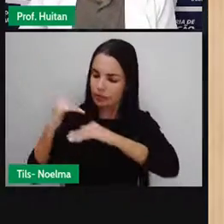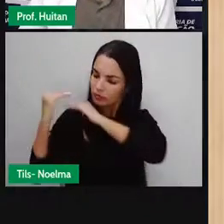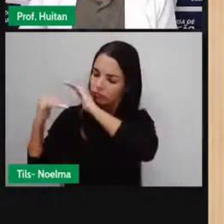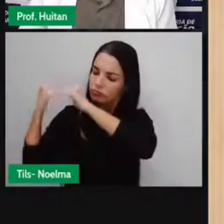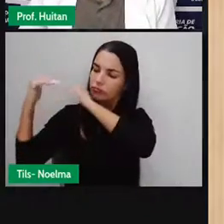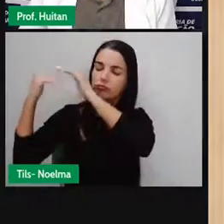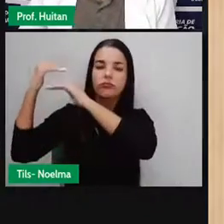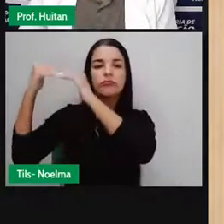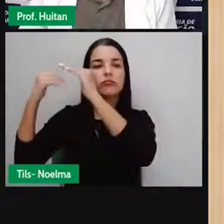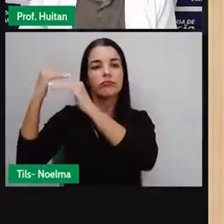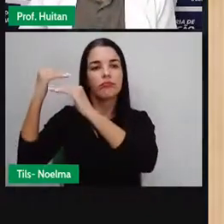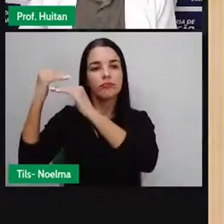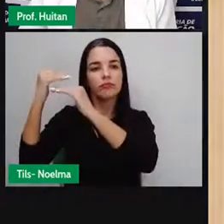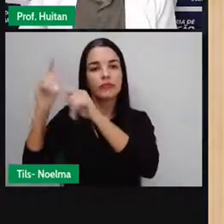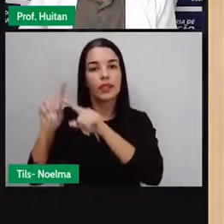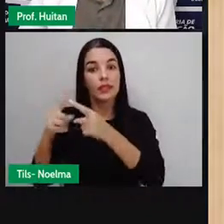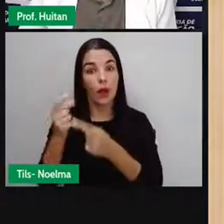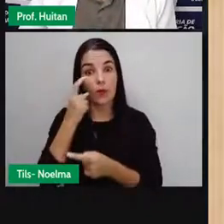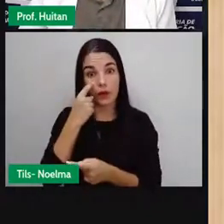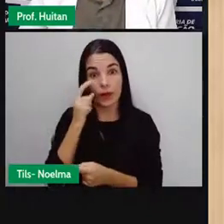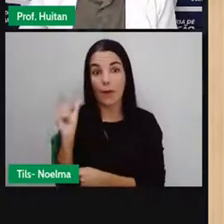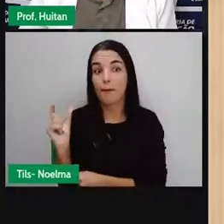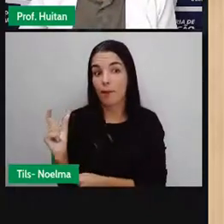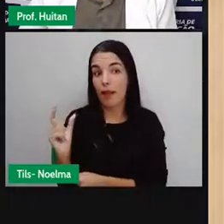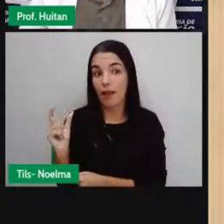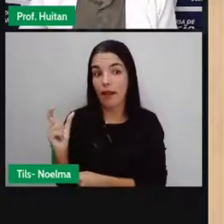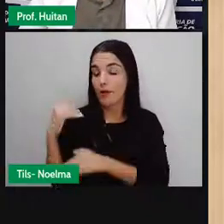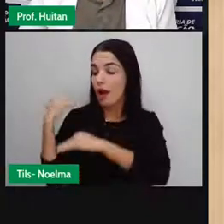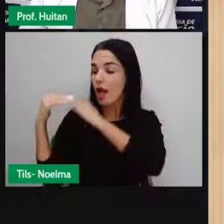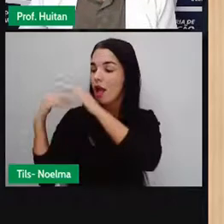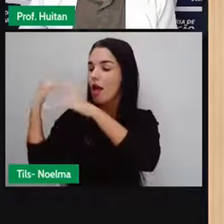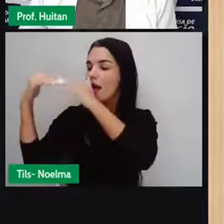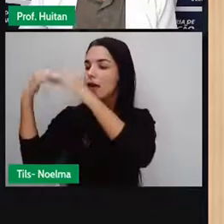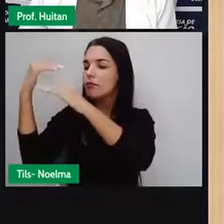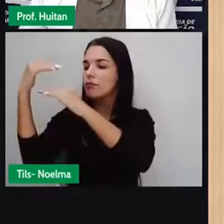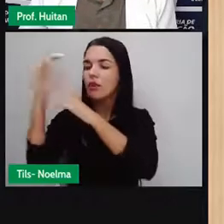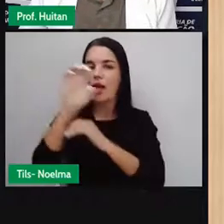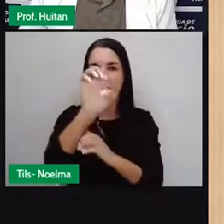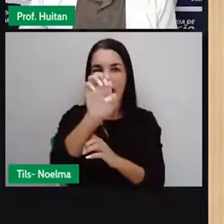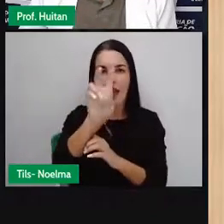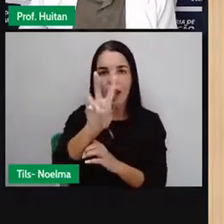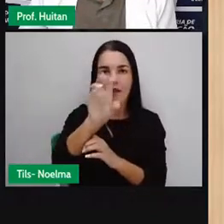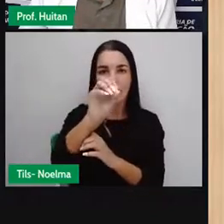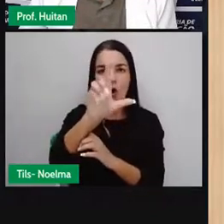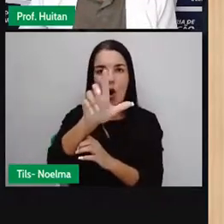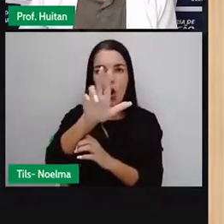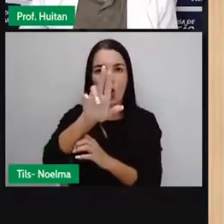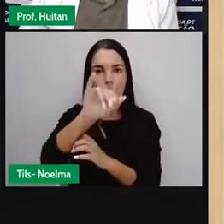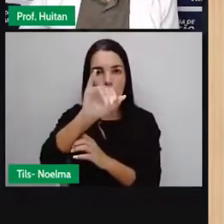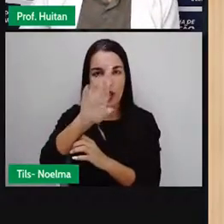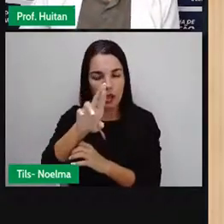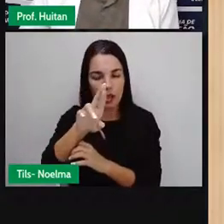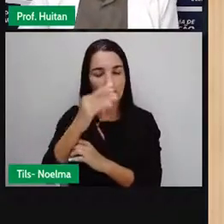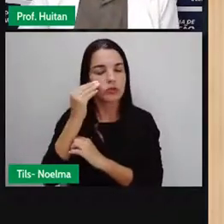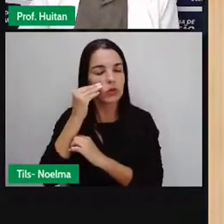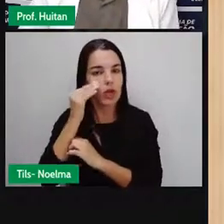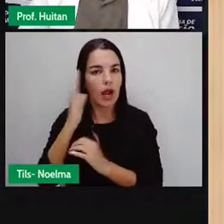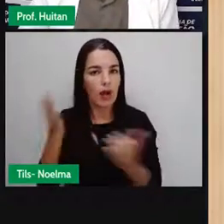palavra é importante quando diz respeito à leitura. Evoluir. Vamos assistir a um pequeno